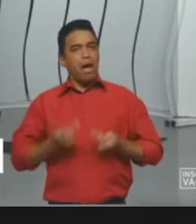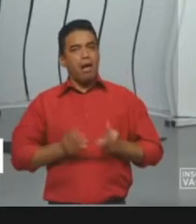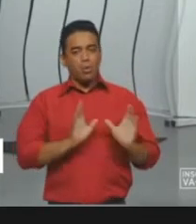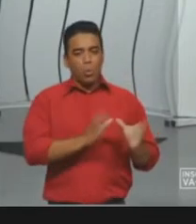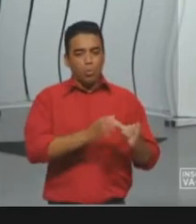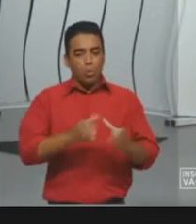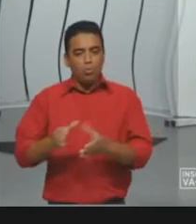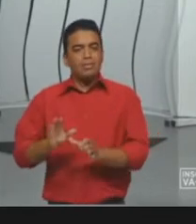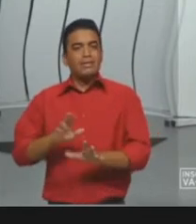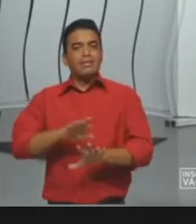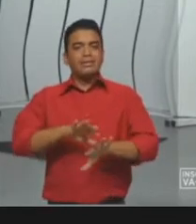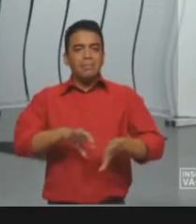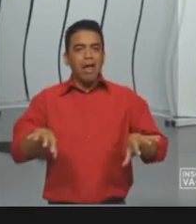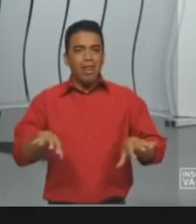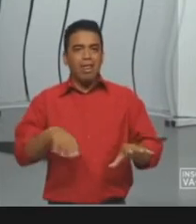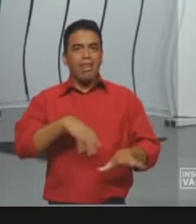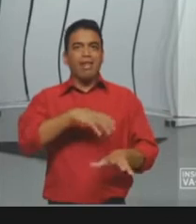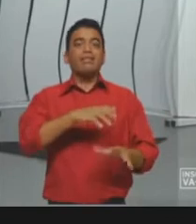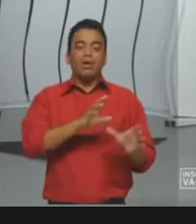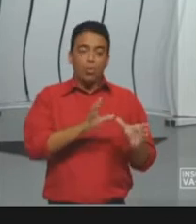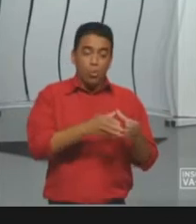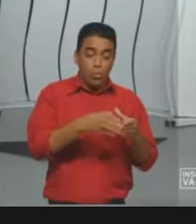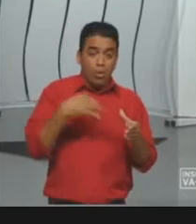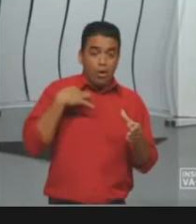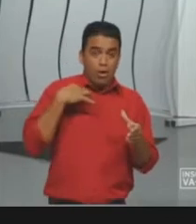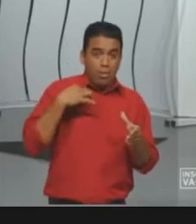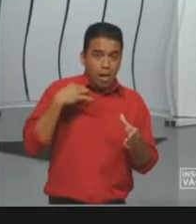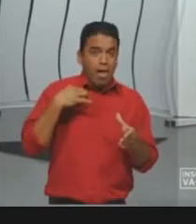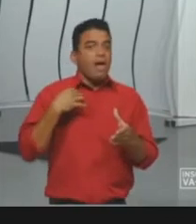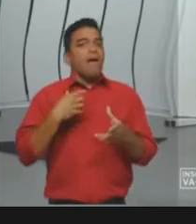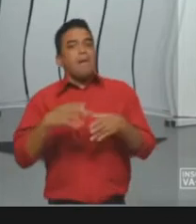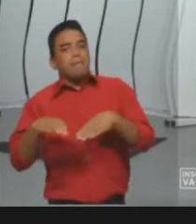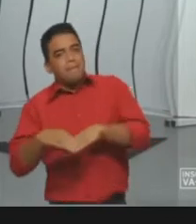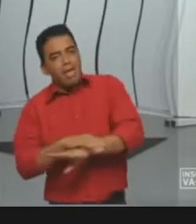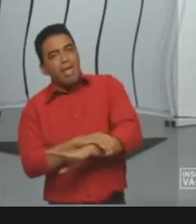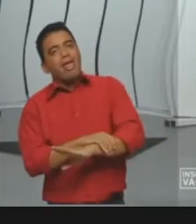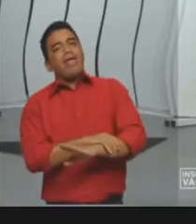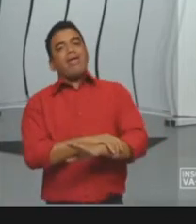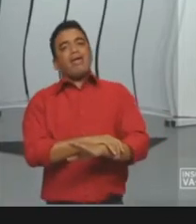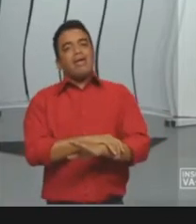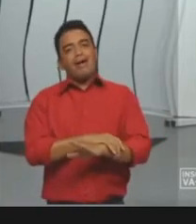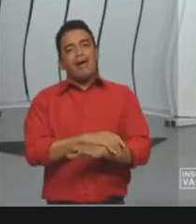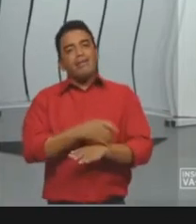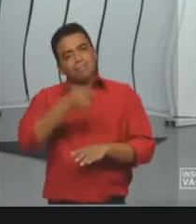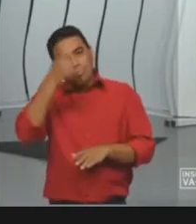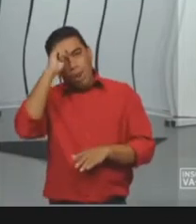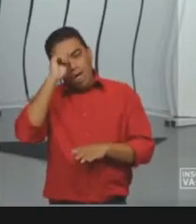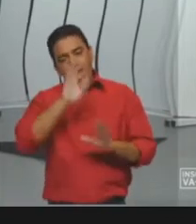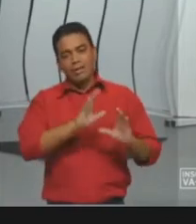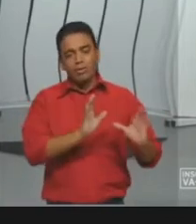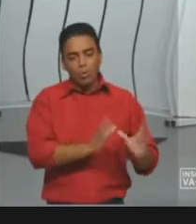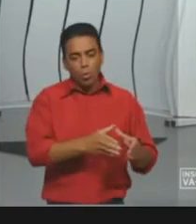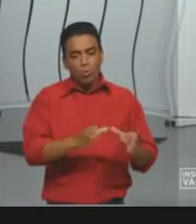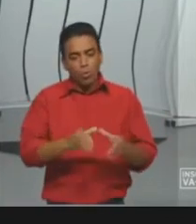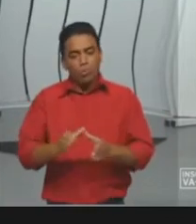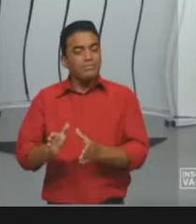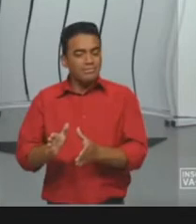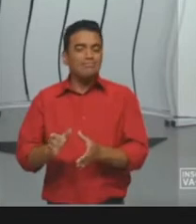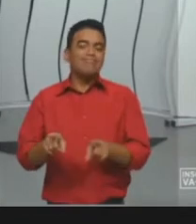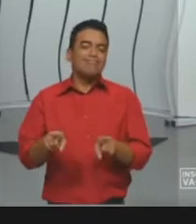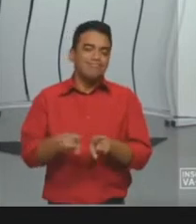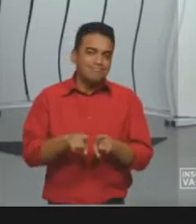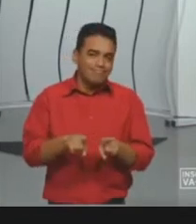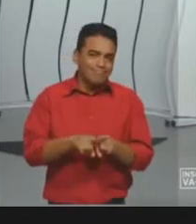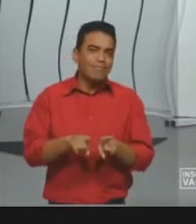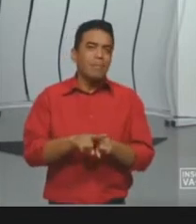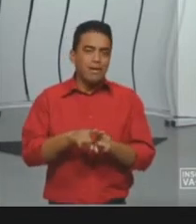de bermudas, grupos de blusas, grupos de meias. Da mesma forma, você precisa de ter grupos de animais, grupos de plantas, grupos